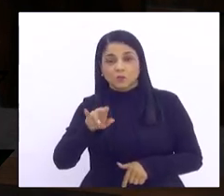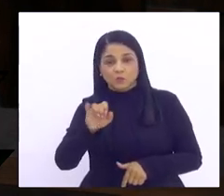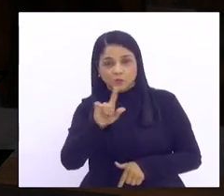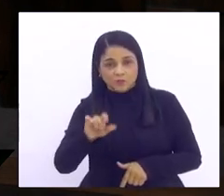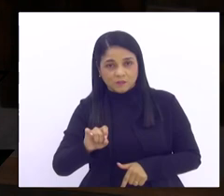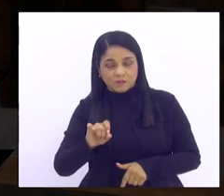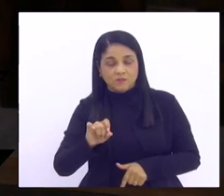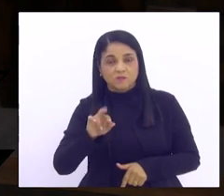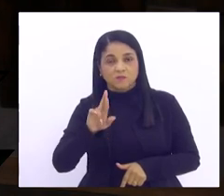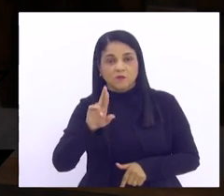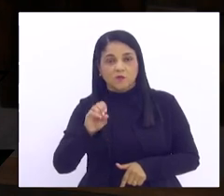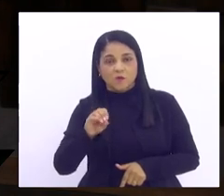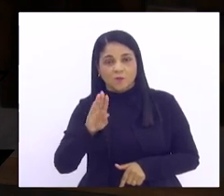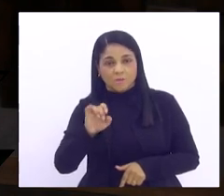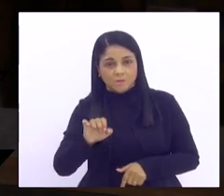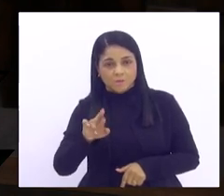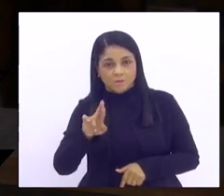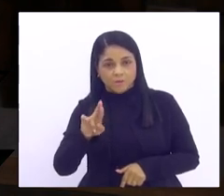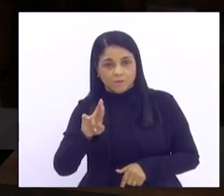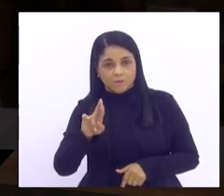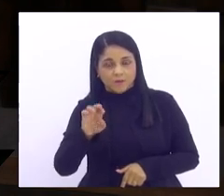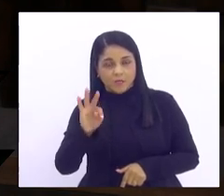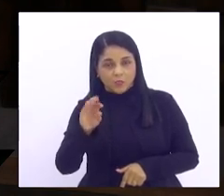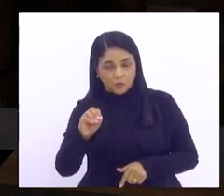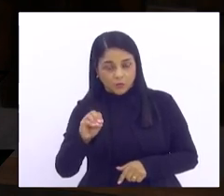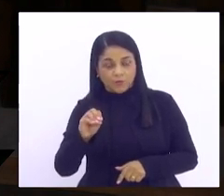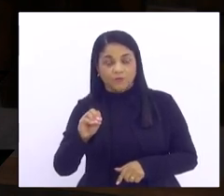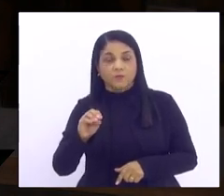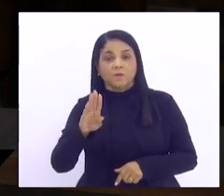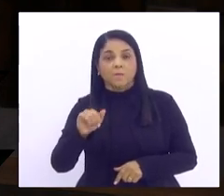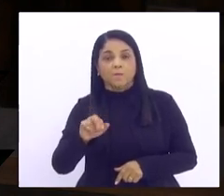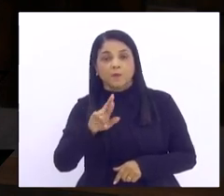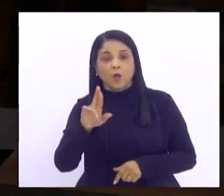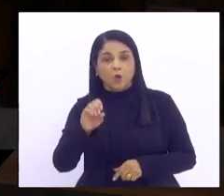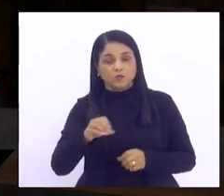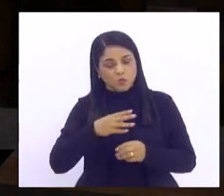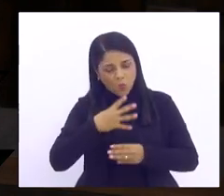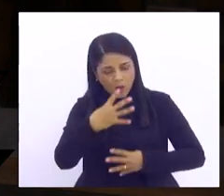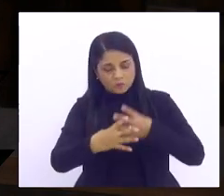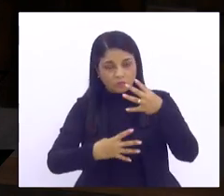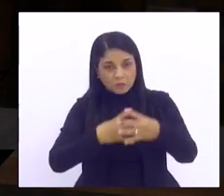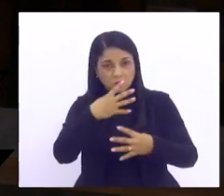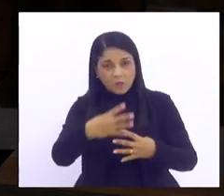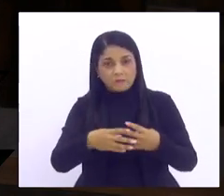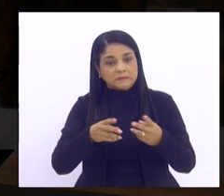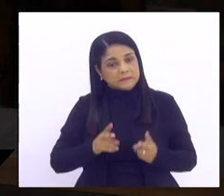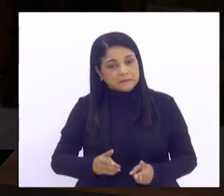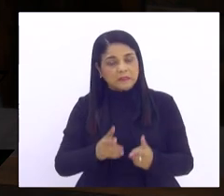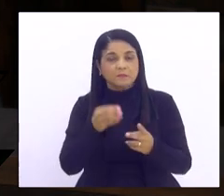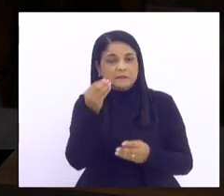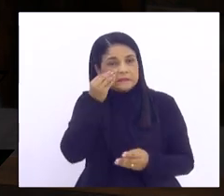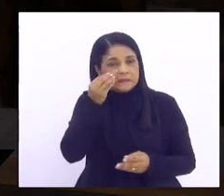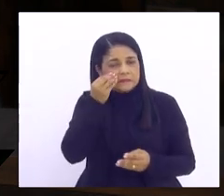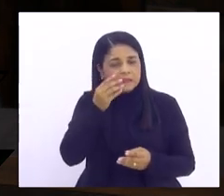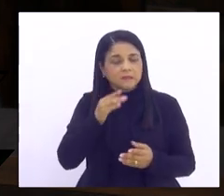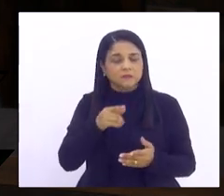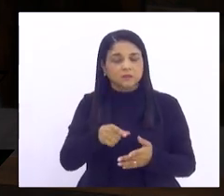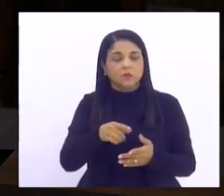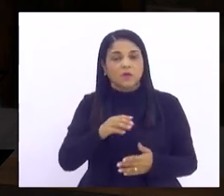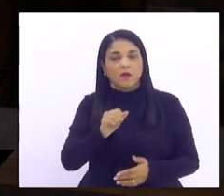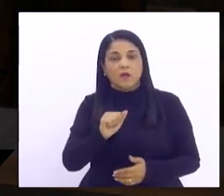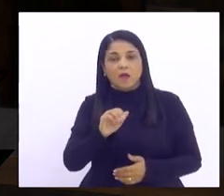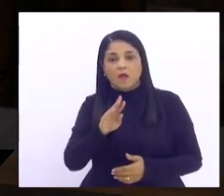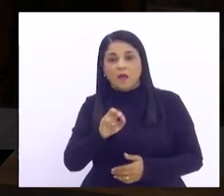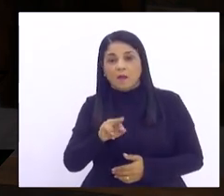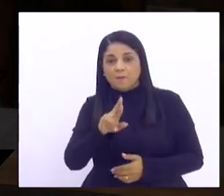de 4 em 4 anos, eles dão um golpe contra a vida, só que eles já estão atrasados. Né? O habeas corpus foi em 2016, era